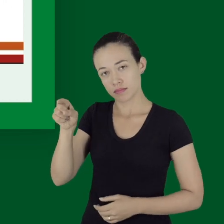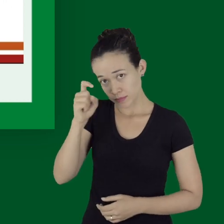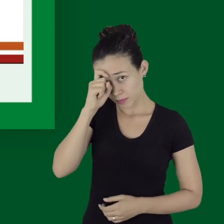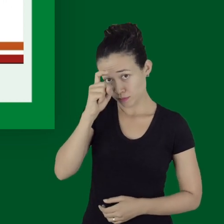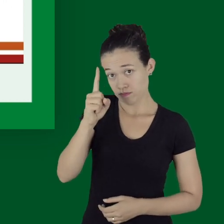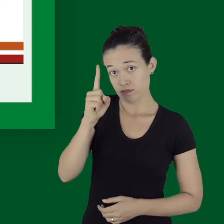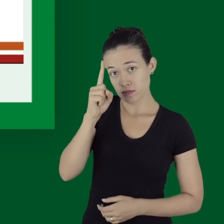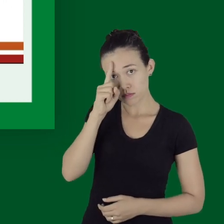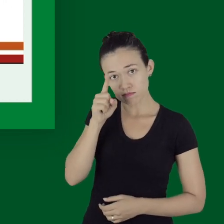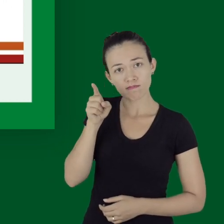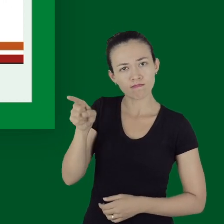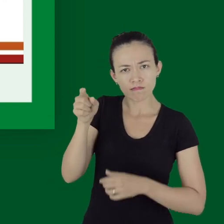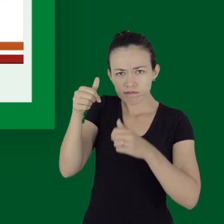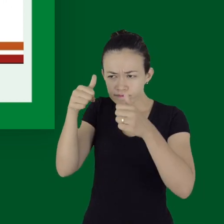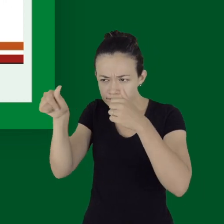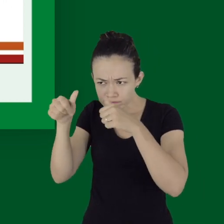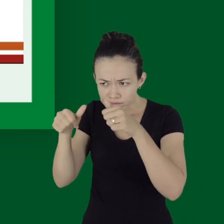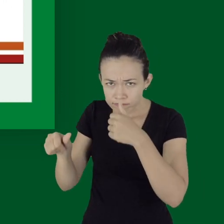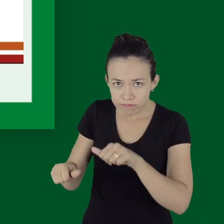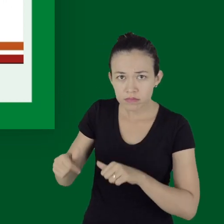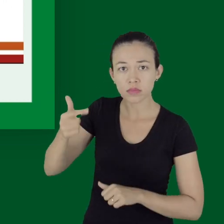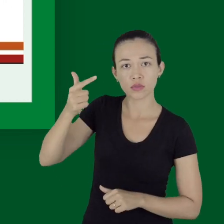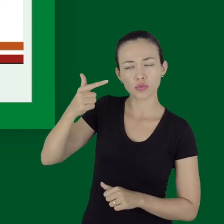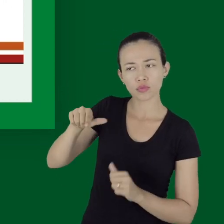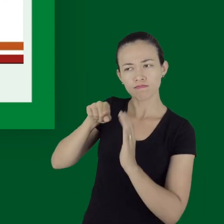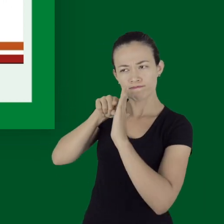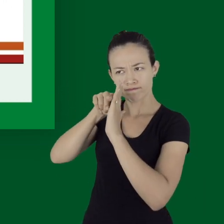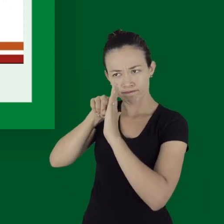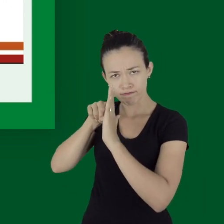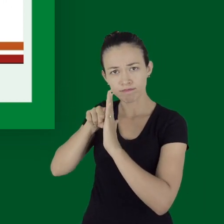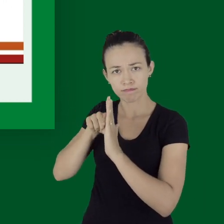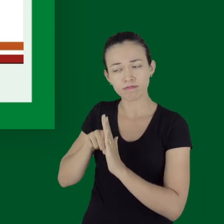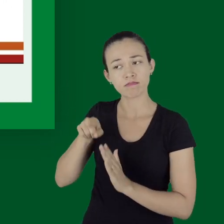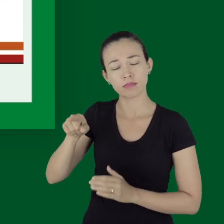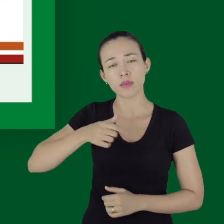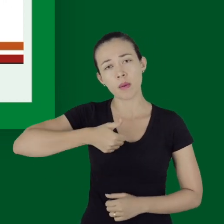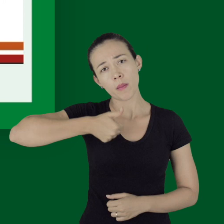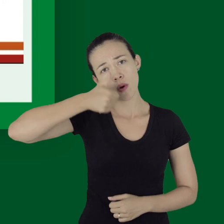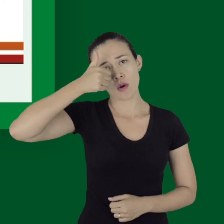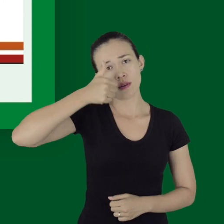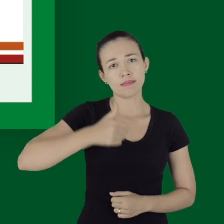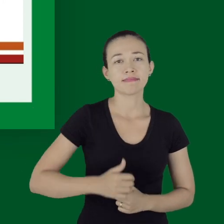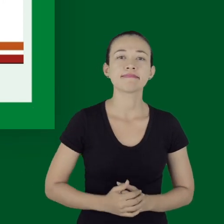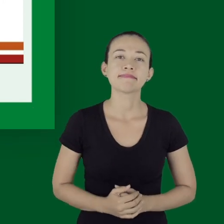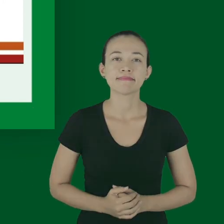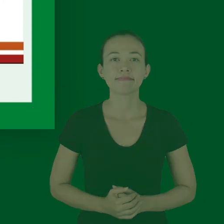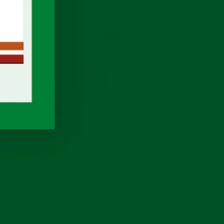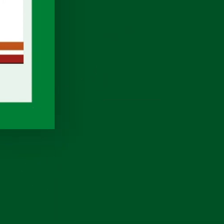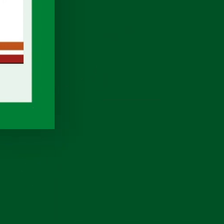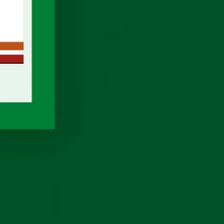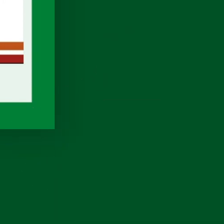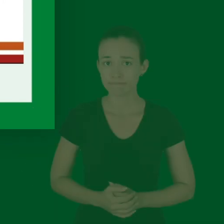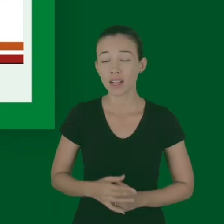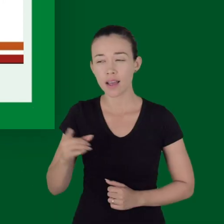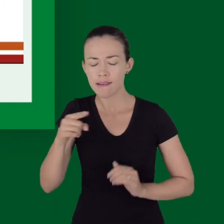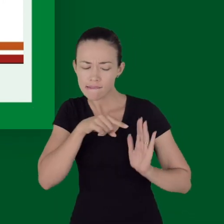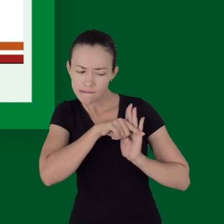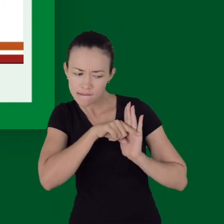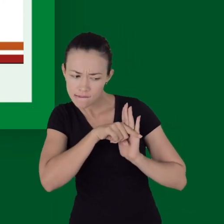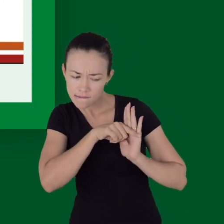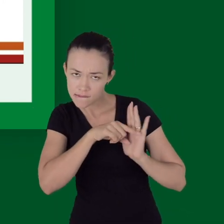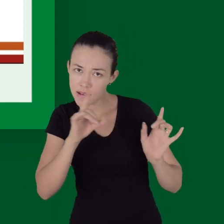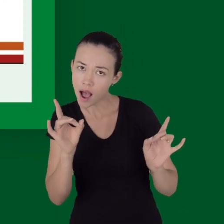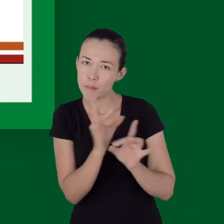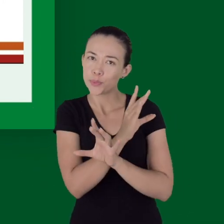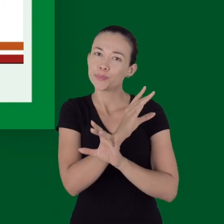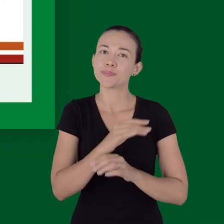se a gente está com uma dúvida diagnóstica, uma suspeita, é nossa obrigação encaminhar para a unidade de saúde para terminar a investigação diagnóstica. E qual